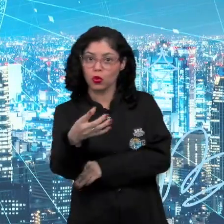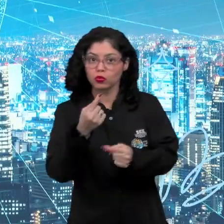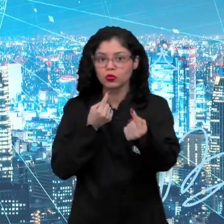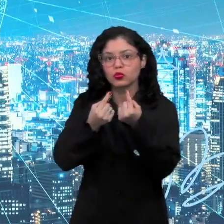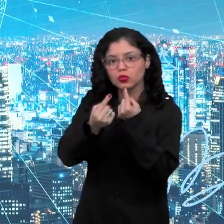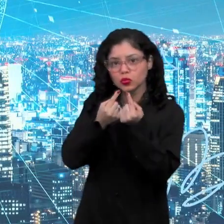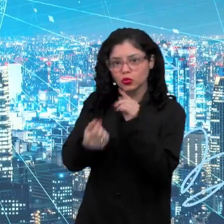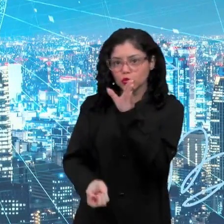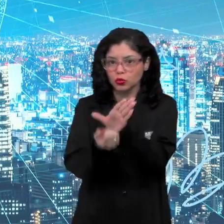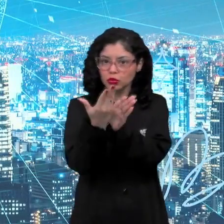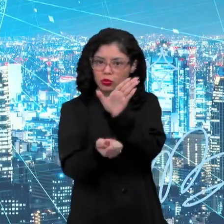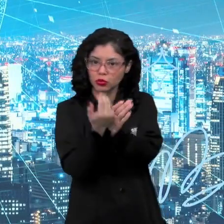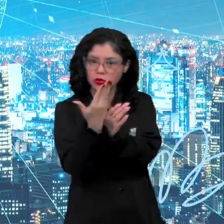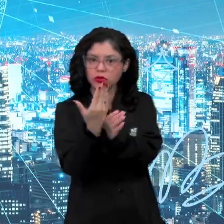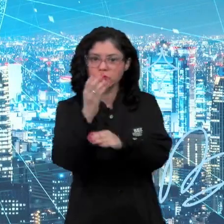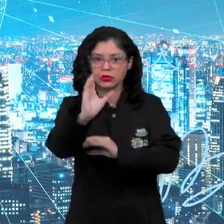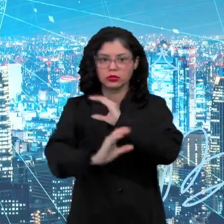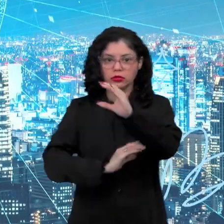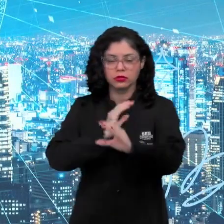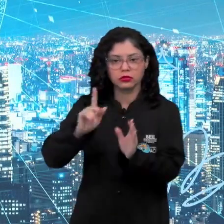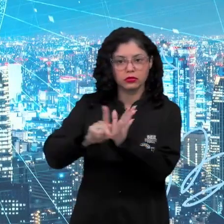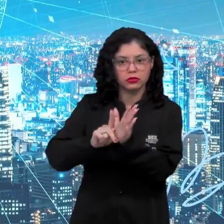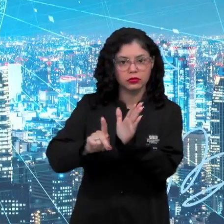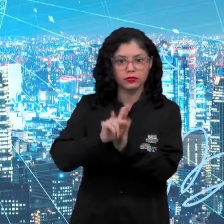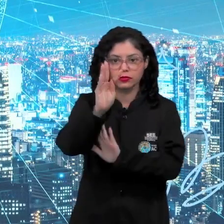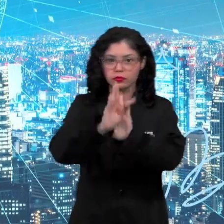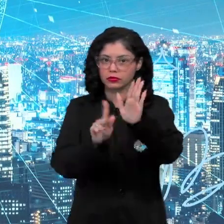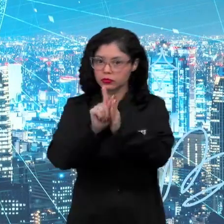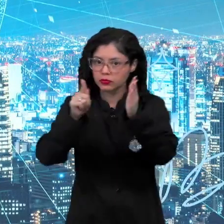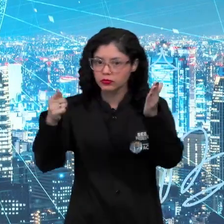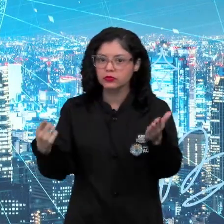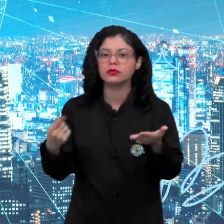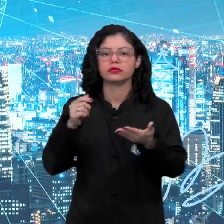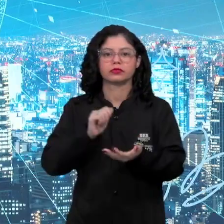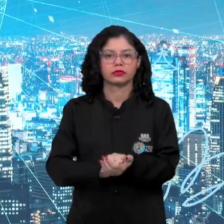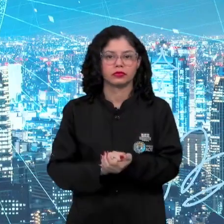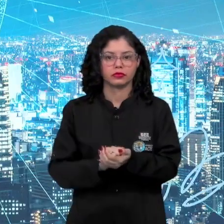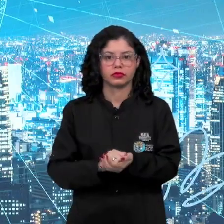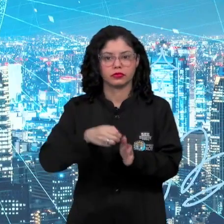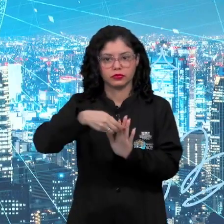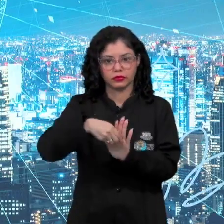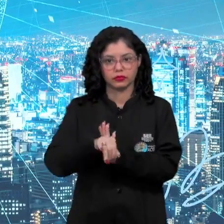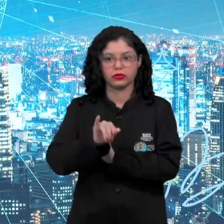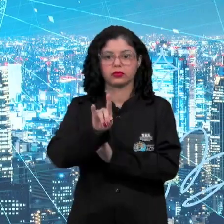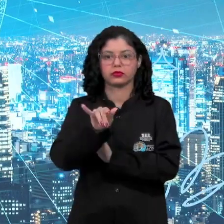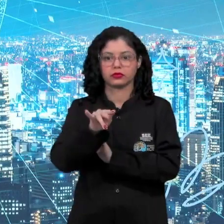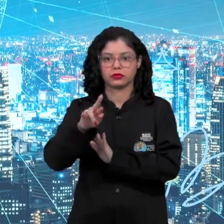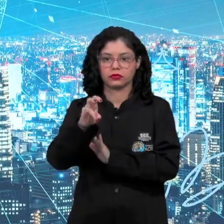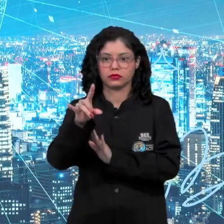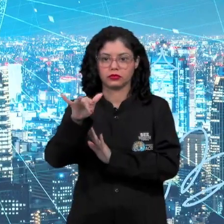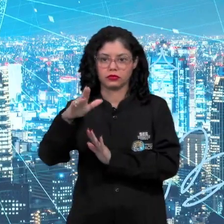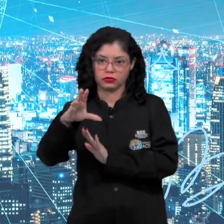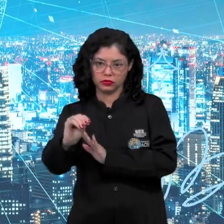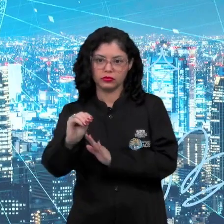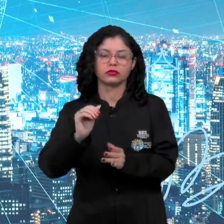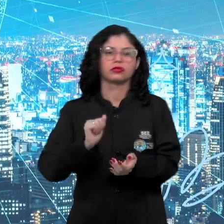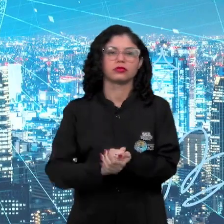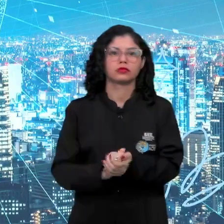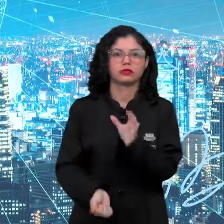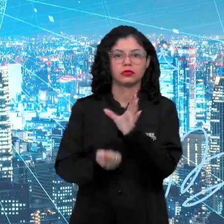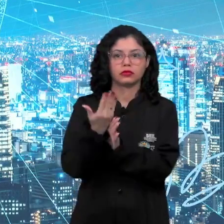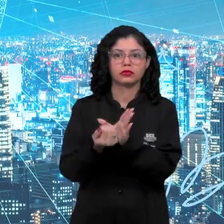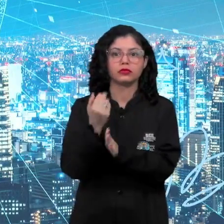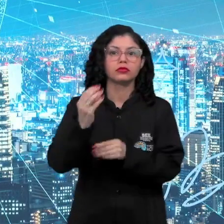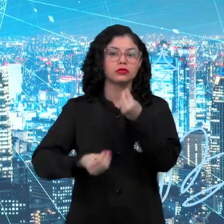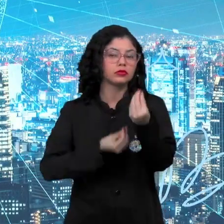de produção e circulação de textos jornalísticos midiáticos, eles se